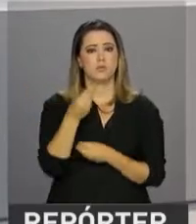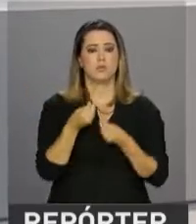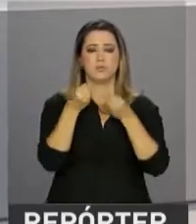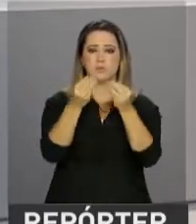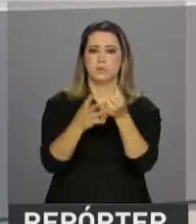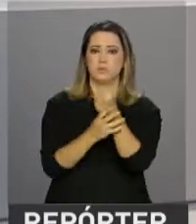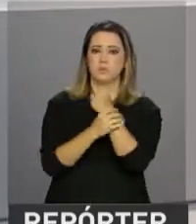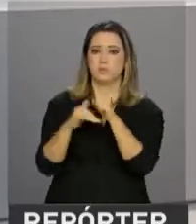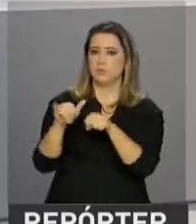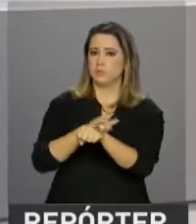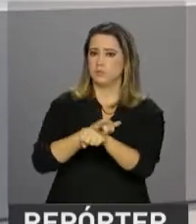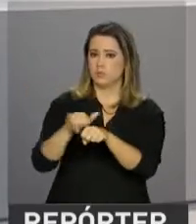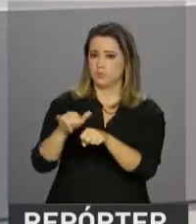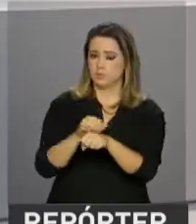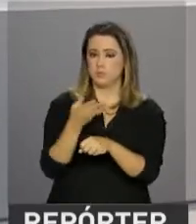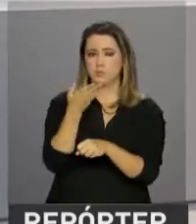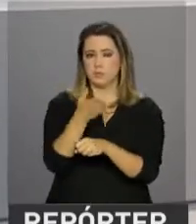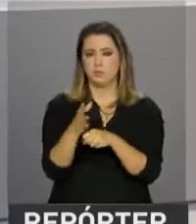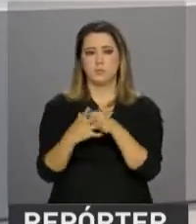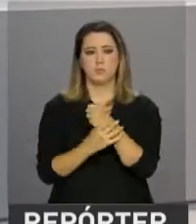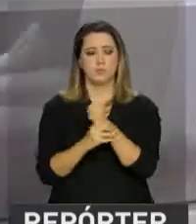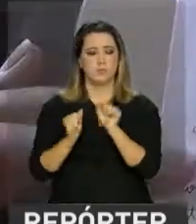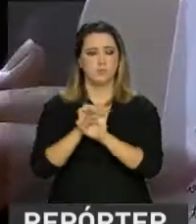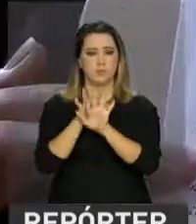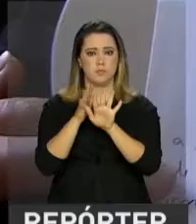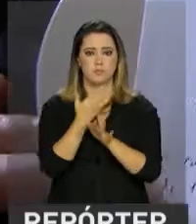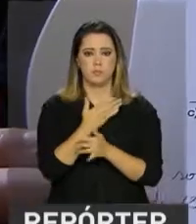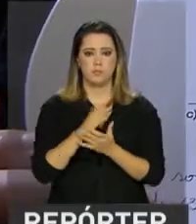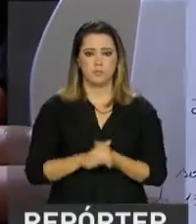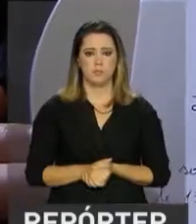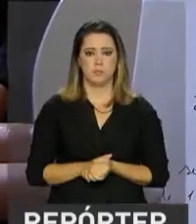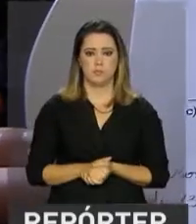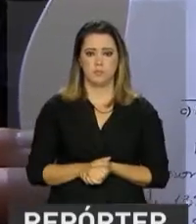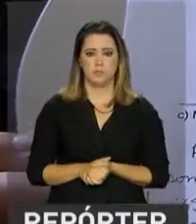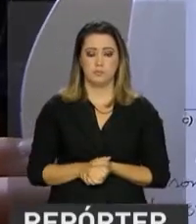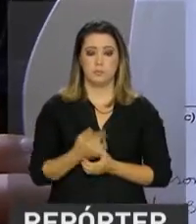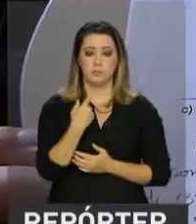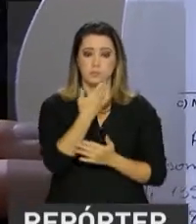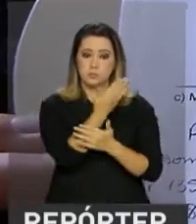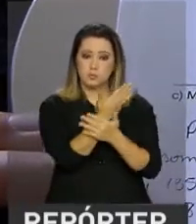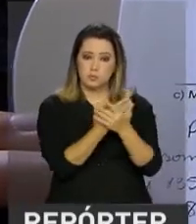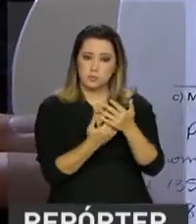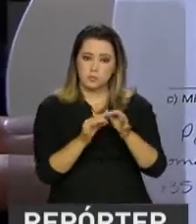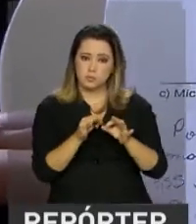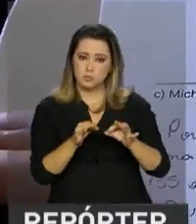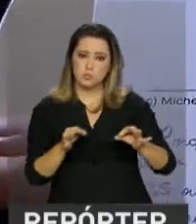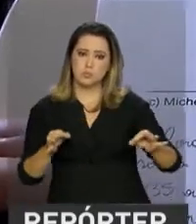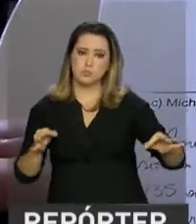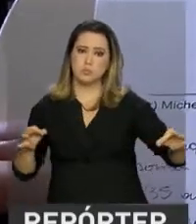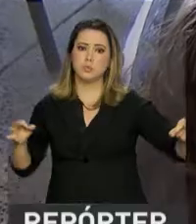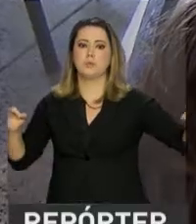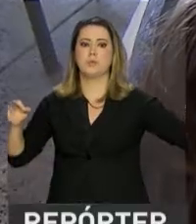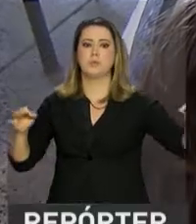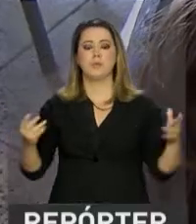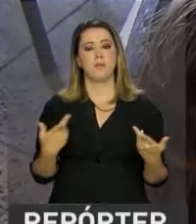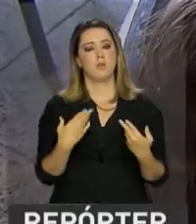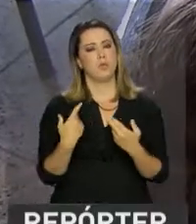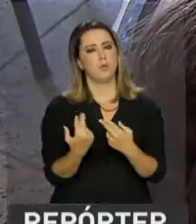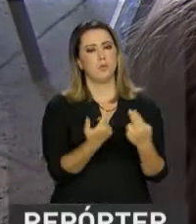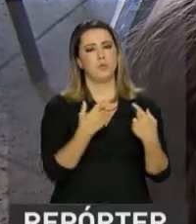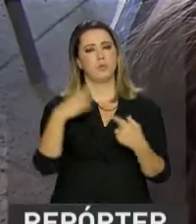garantem segurança e transparência ao processo uma prova com dimensões continentais do